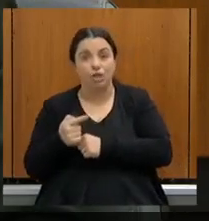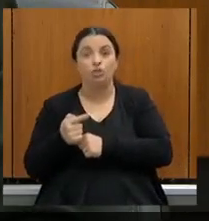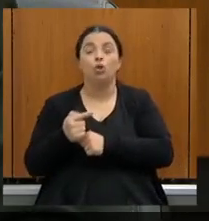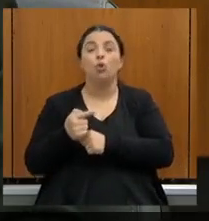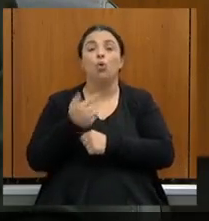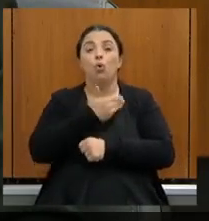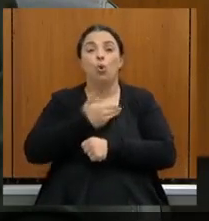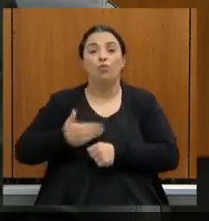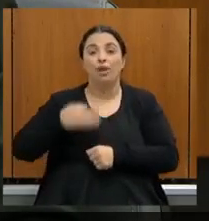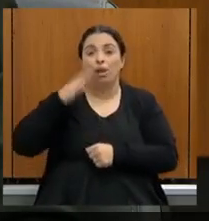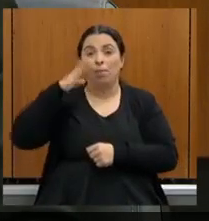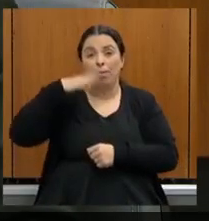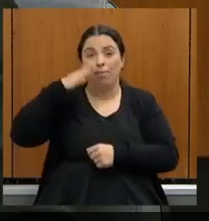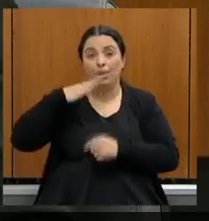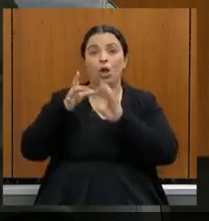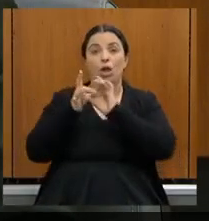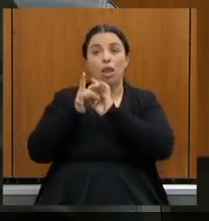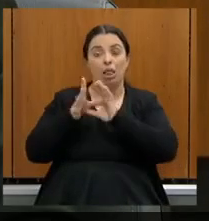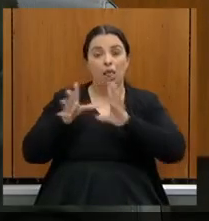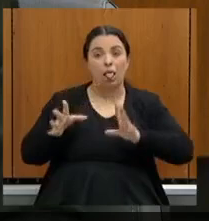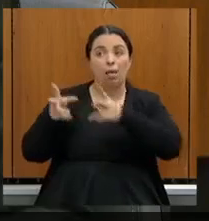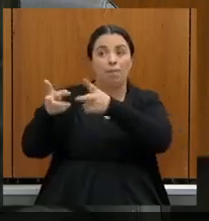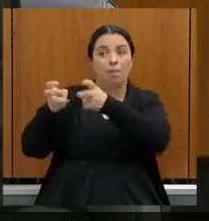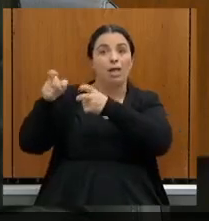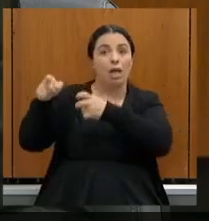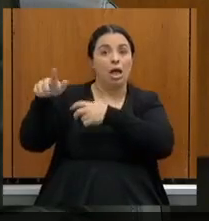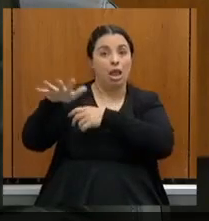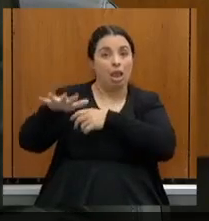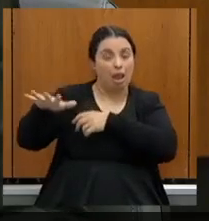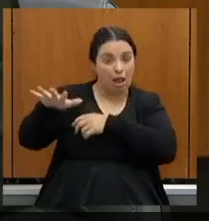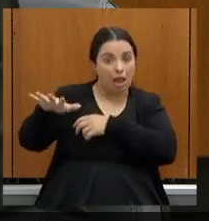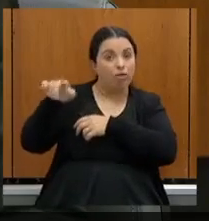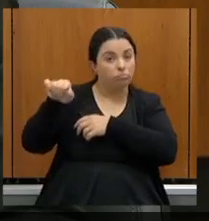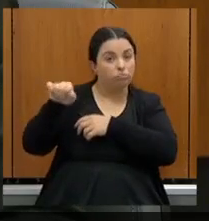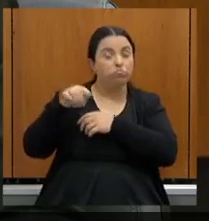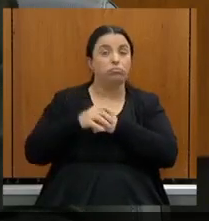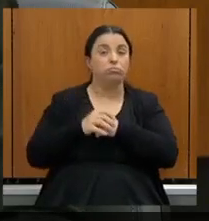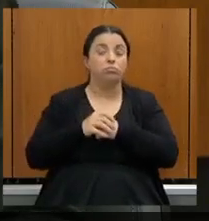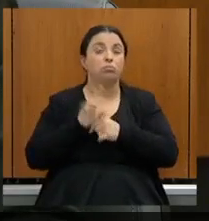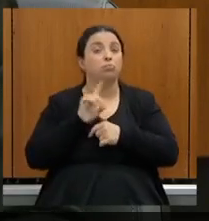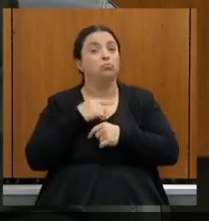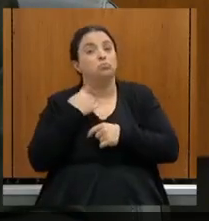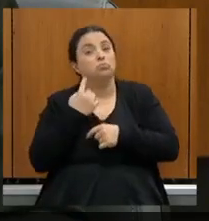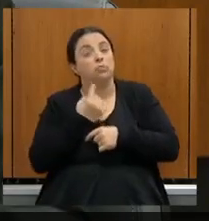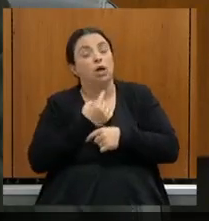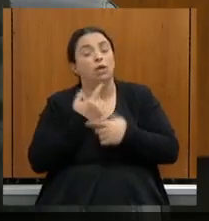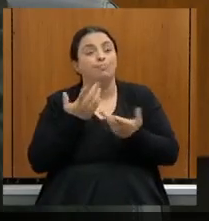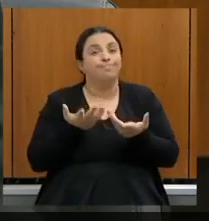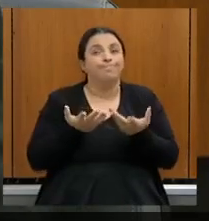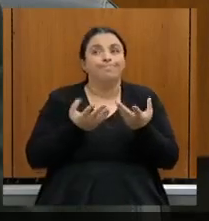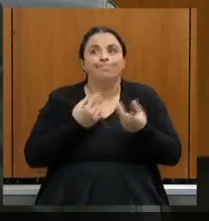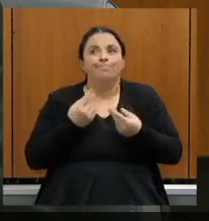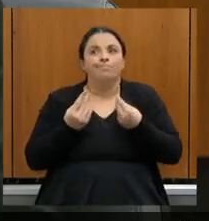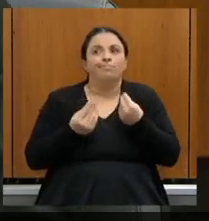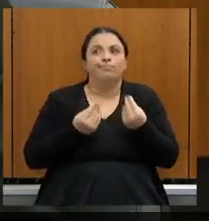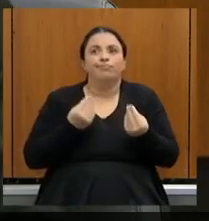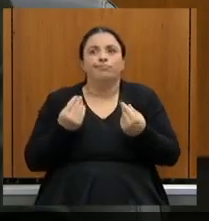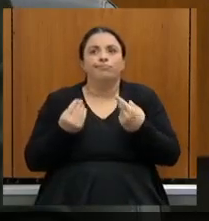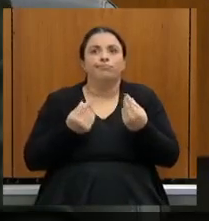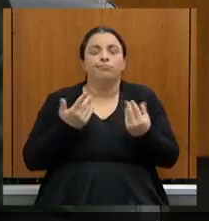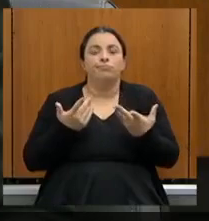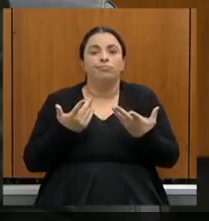mineração próxima ao Pico Belo Horizonte, nós, e em nenhum momento,